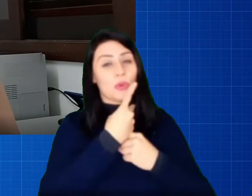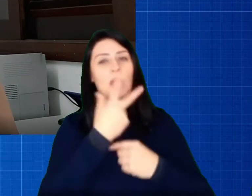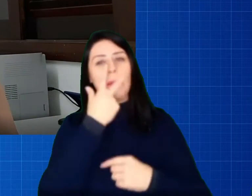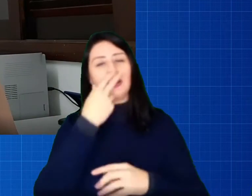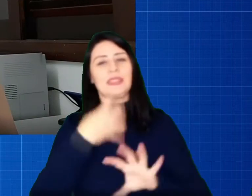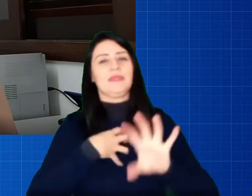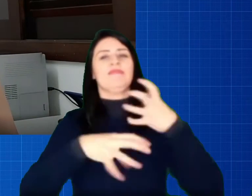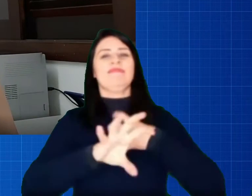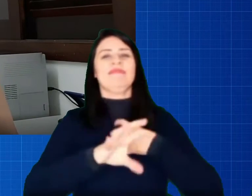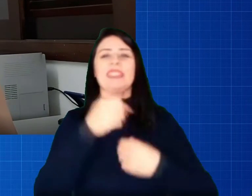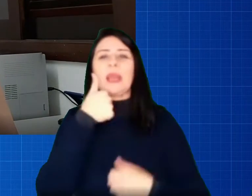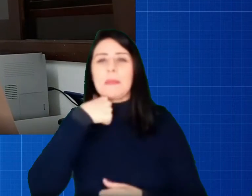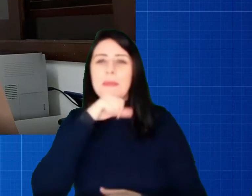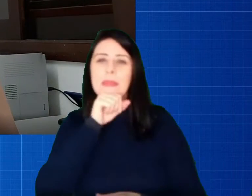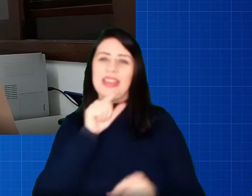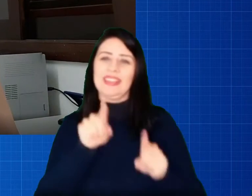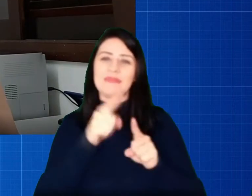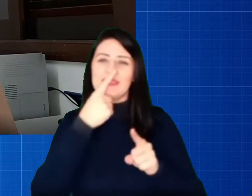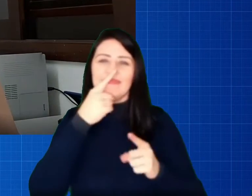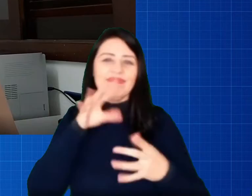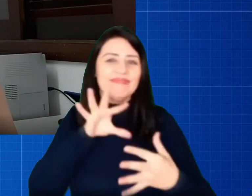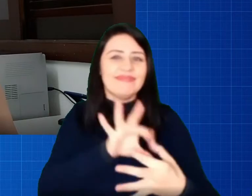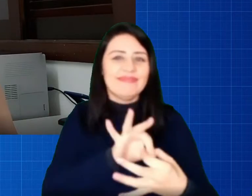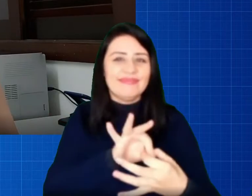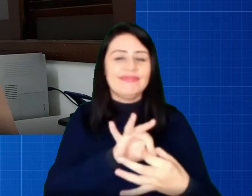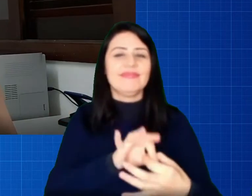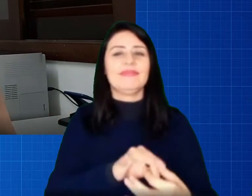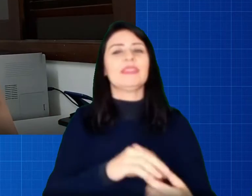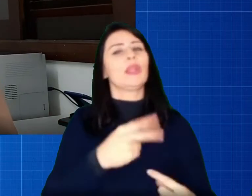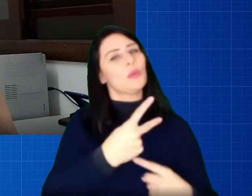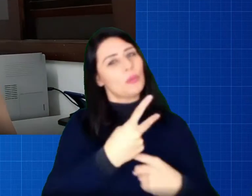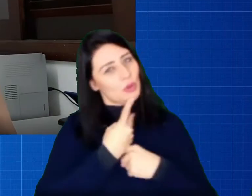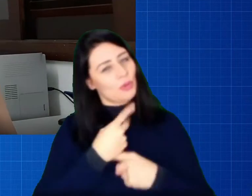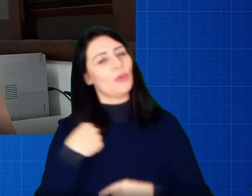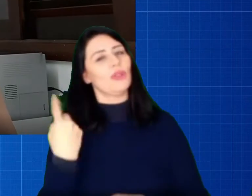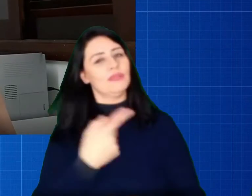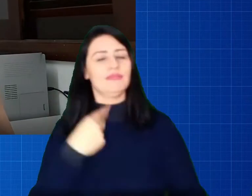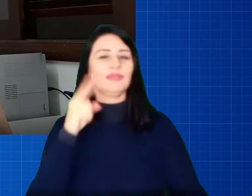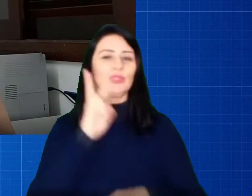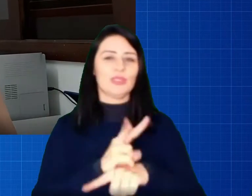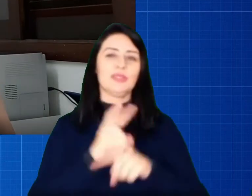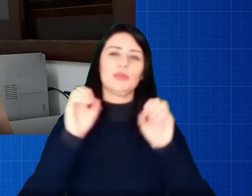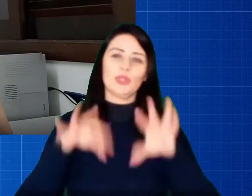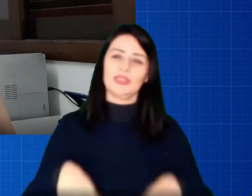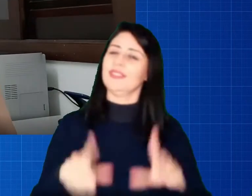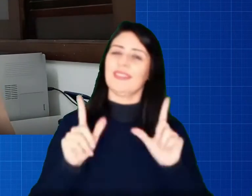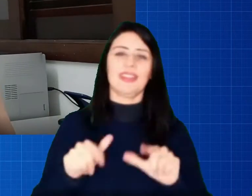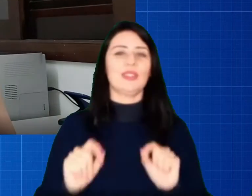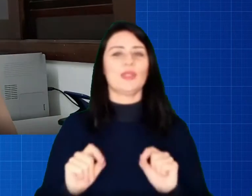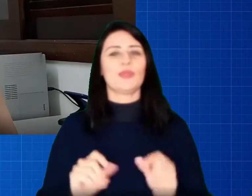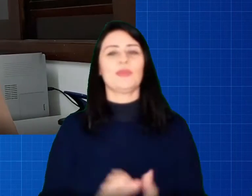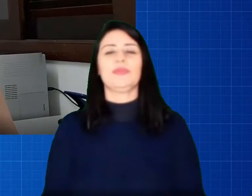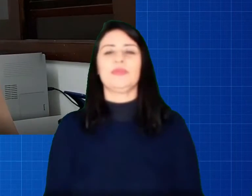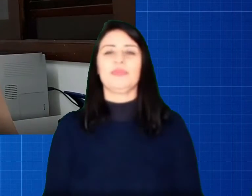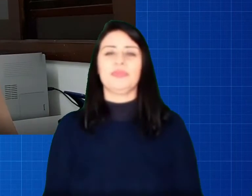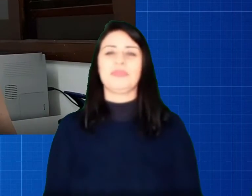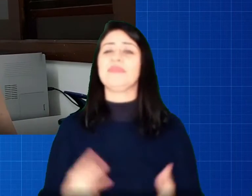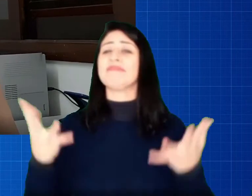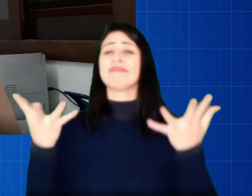que o teu filho entra em contato comigo, eu me sinto um pouco mãe dele. Então, confia em mim para a gente cuidar do nosso filho.